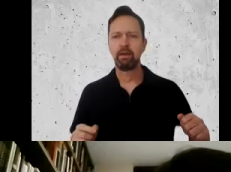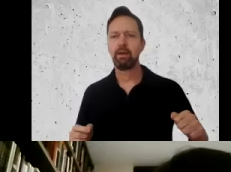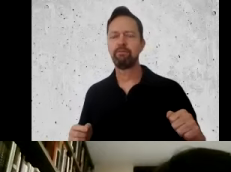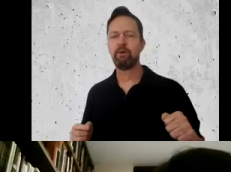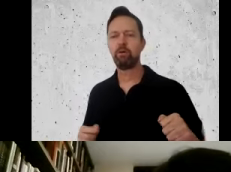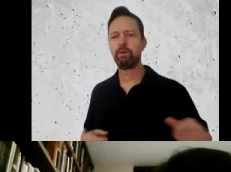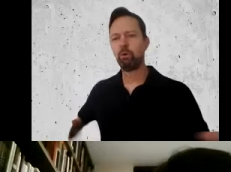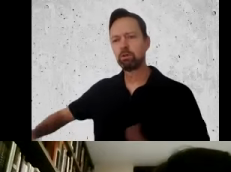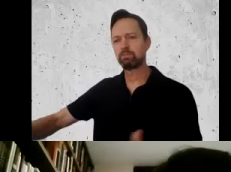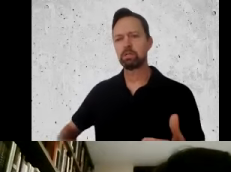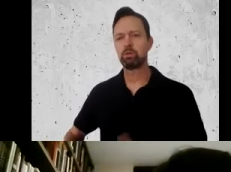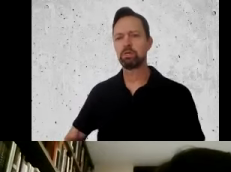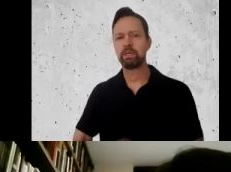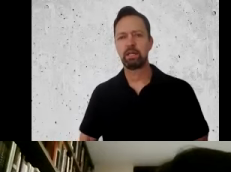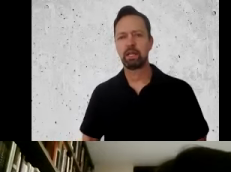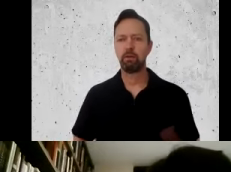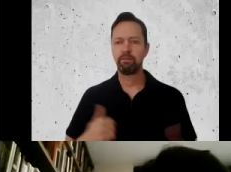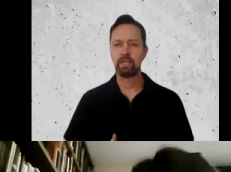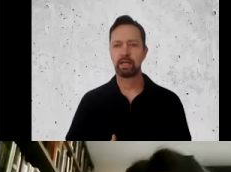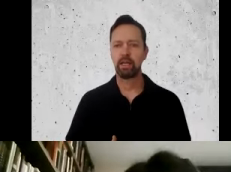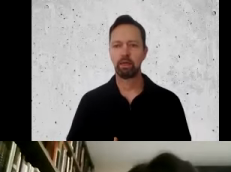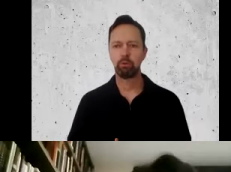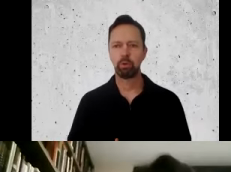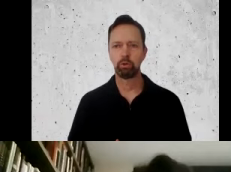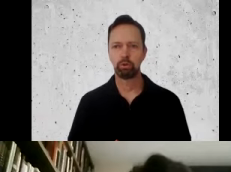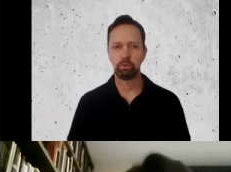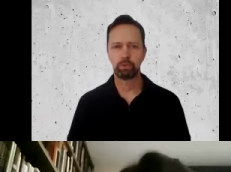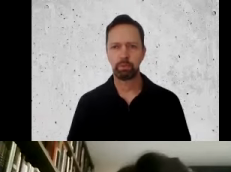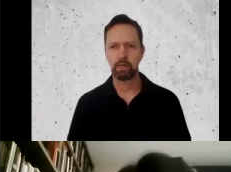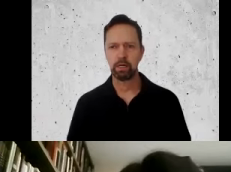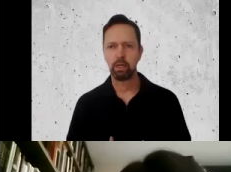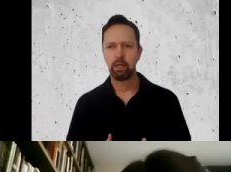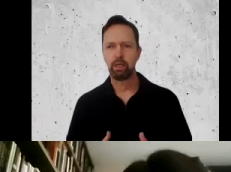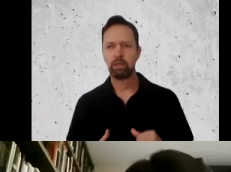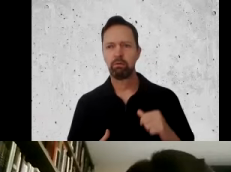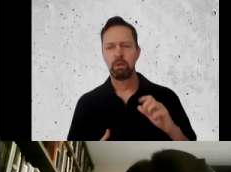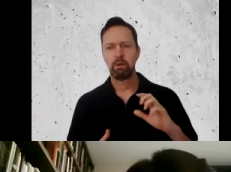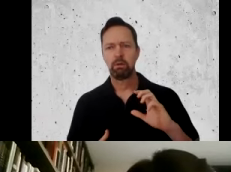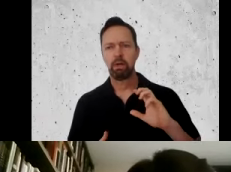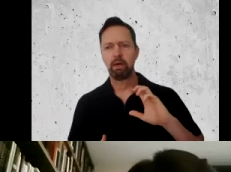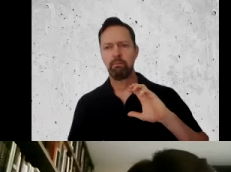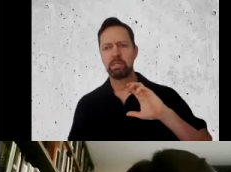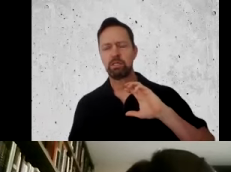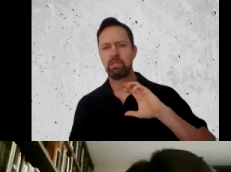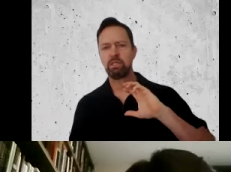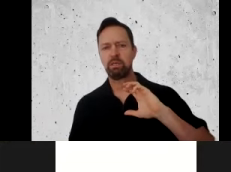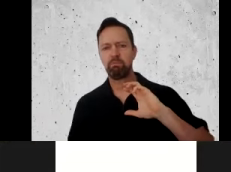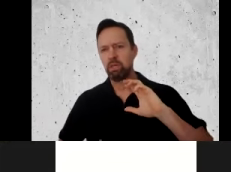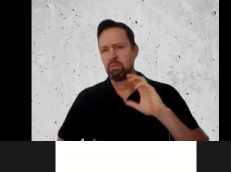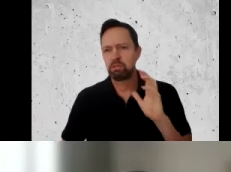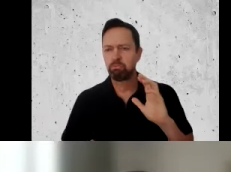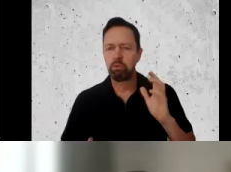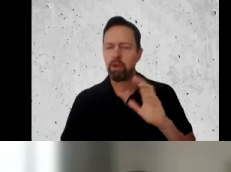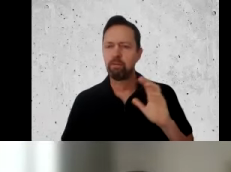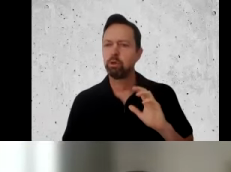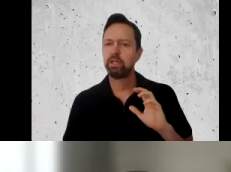explorar envolve outras pessoas fazerem aquilo em vez daquele que é o dono de propriedade. Então, mas aí você diria assim,